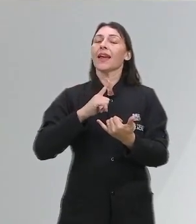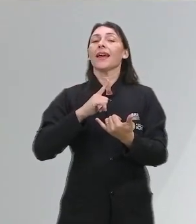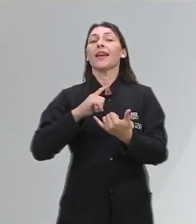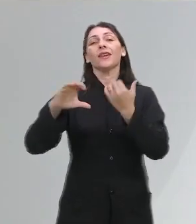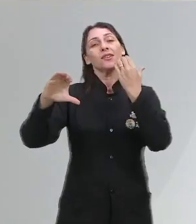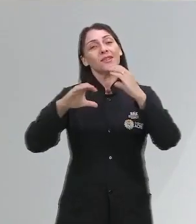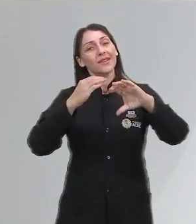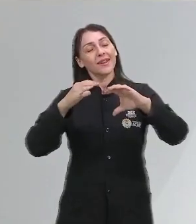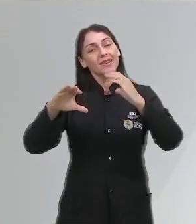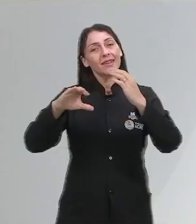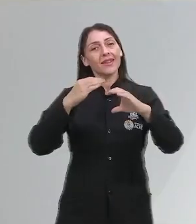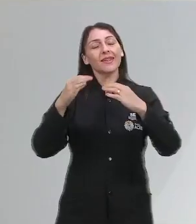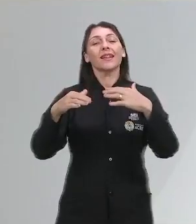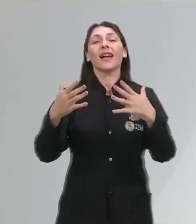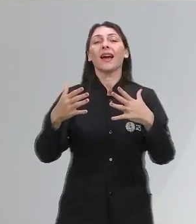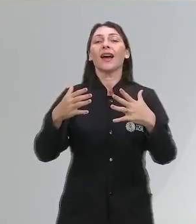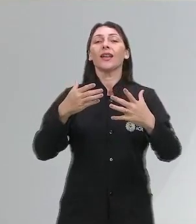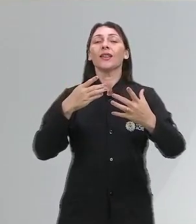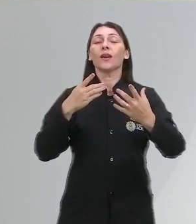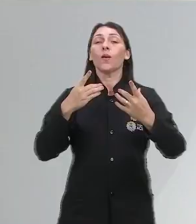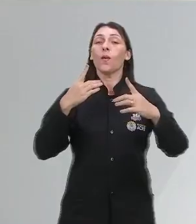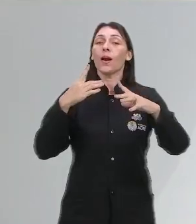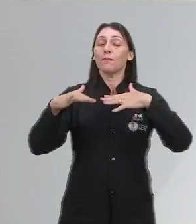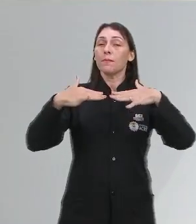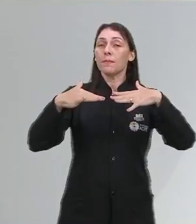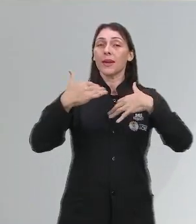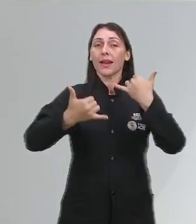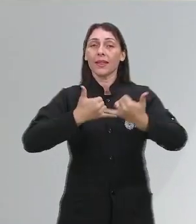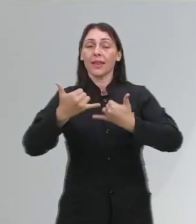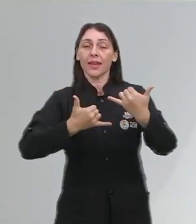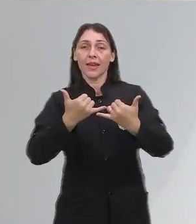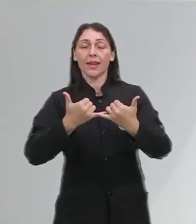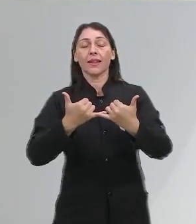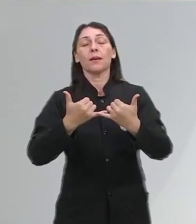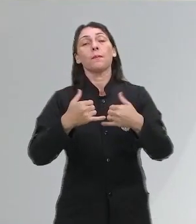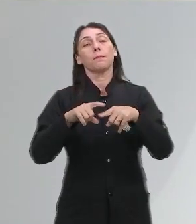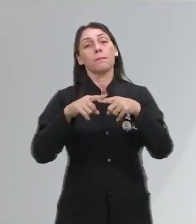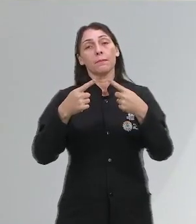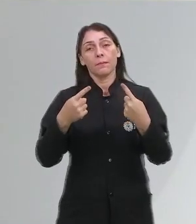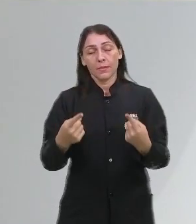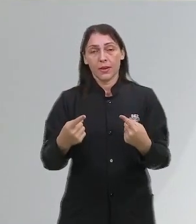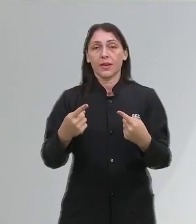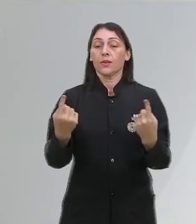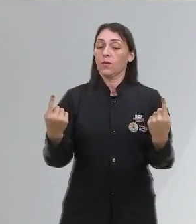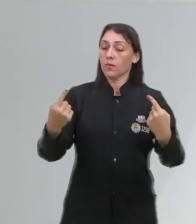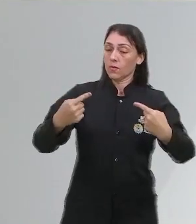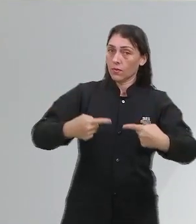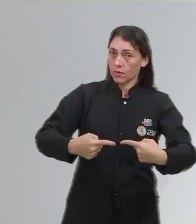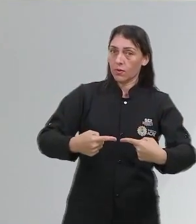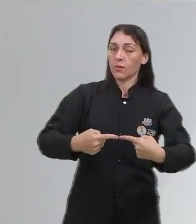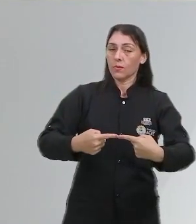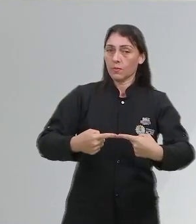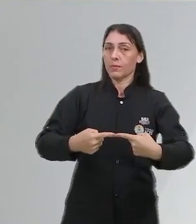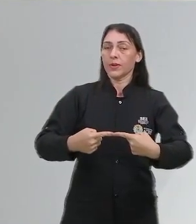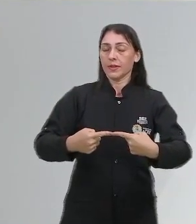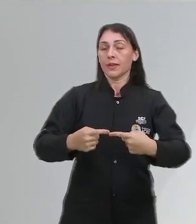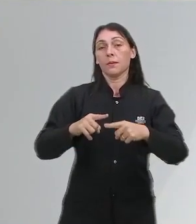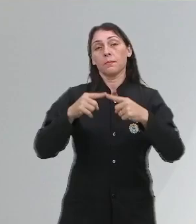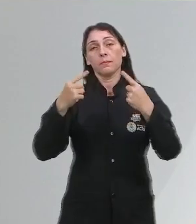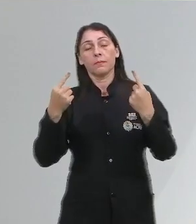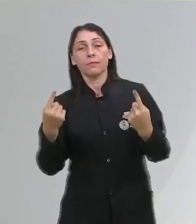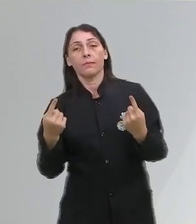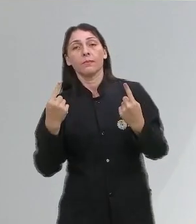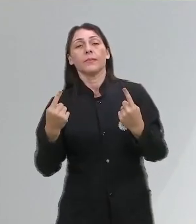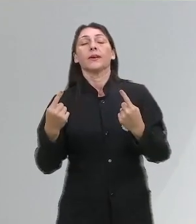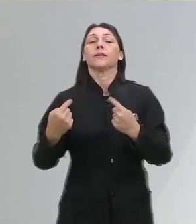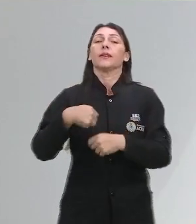encantar, de dinamizar, né? É uma brincadeira. É claro, com esse cunho competitivo um pouco mais aflorado, mas um dos